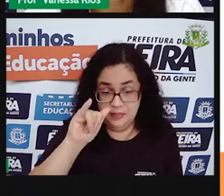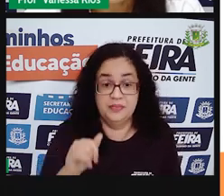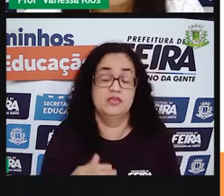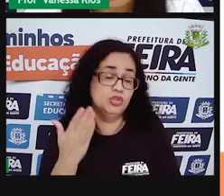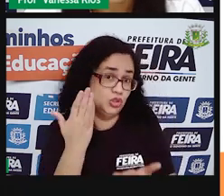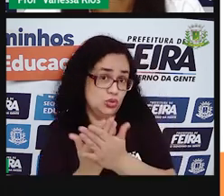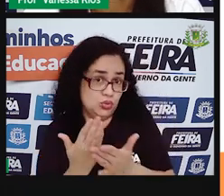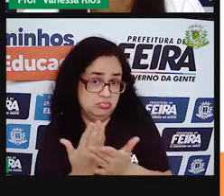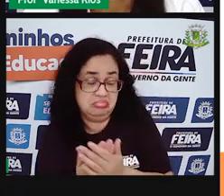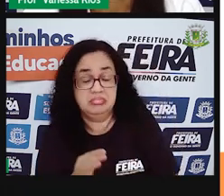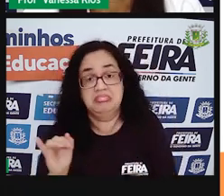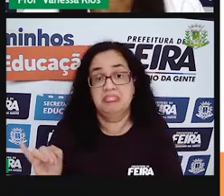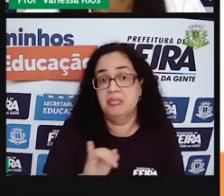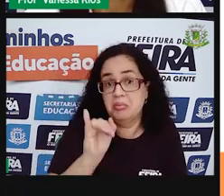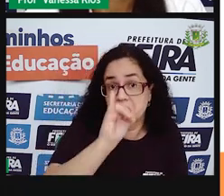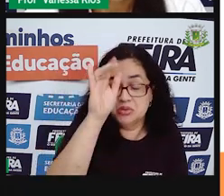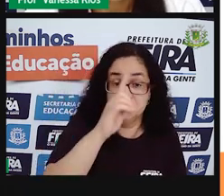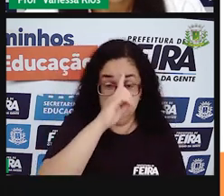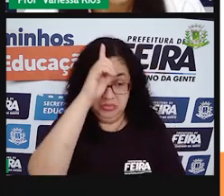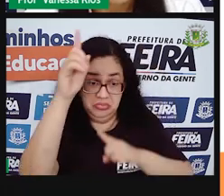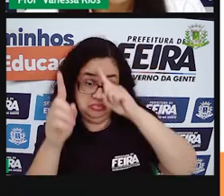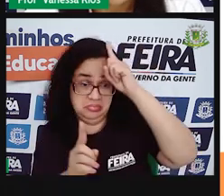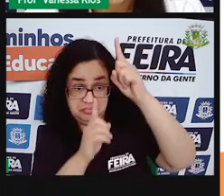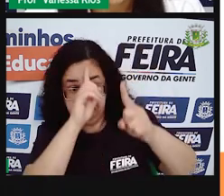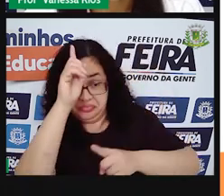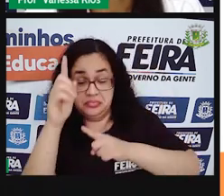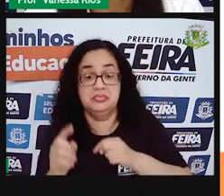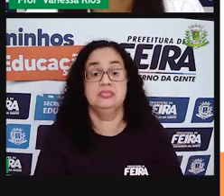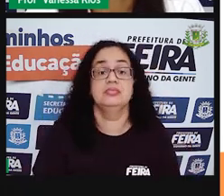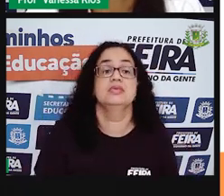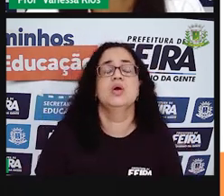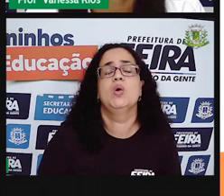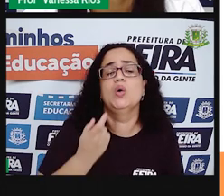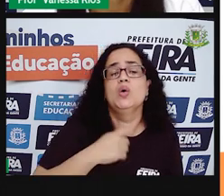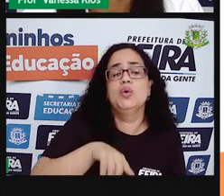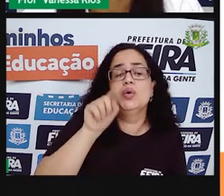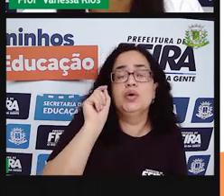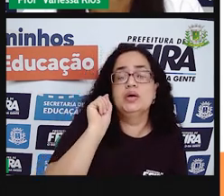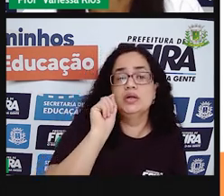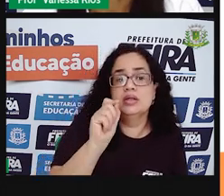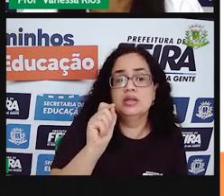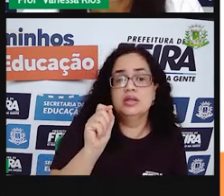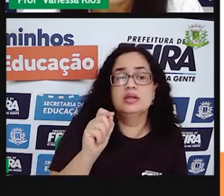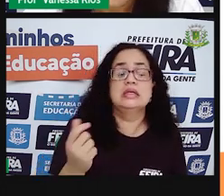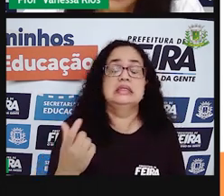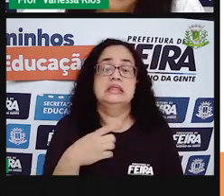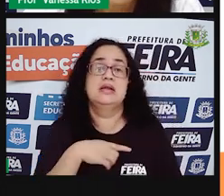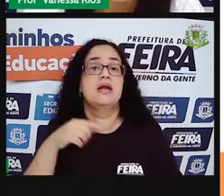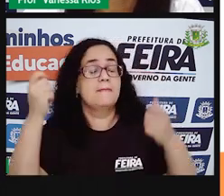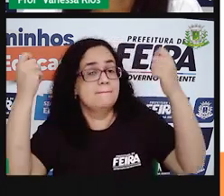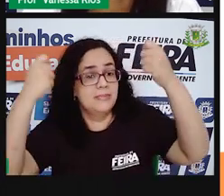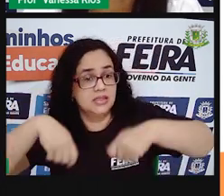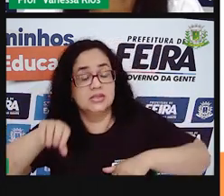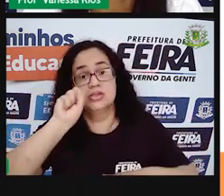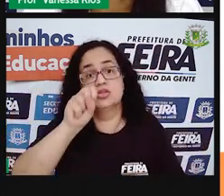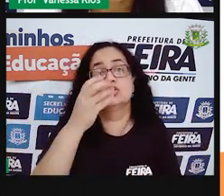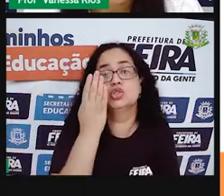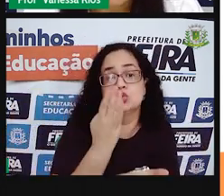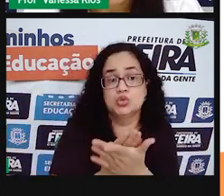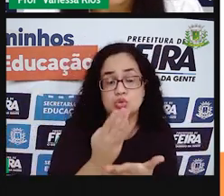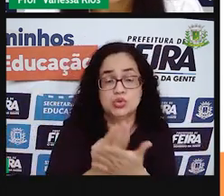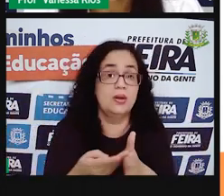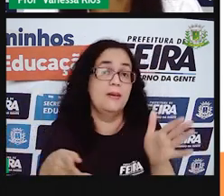importante inventor, e que para enriquecer aí as suas teorias, né, ele precisou sim estudar sobre